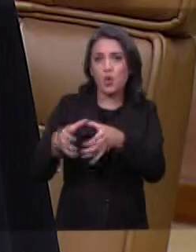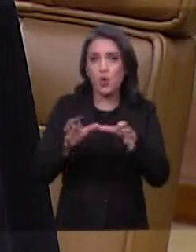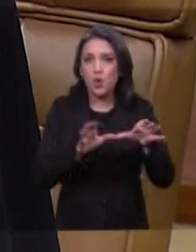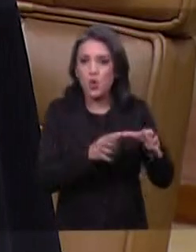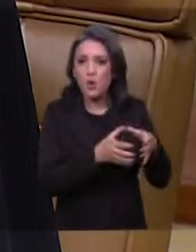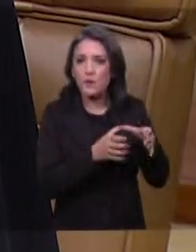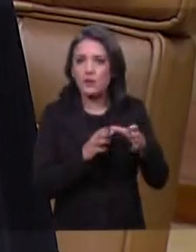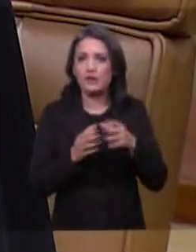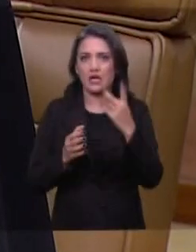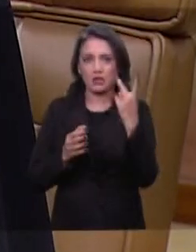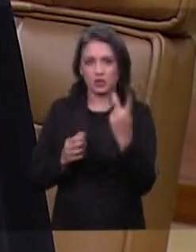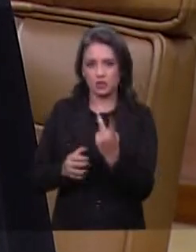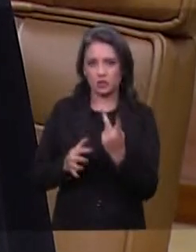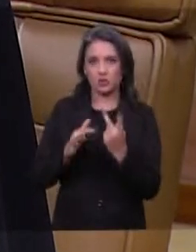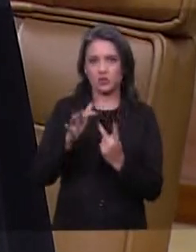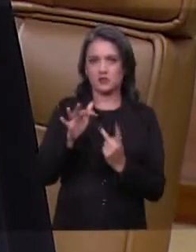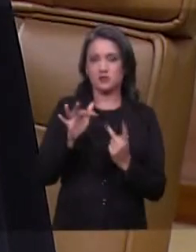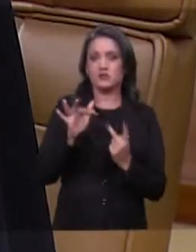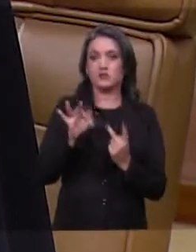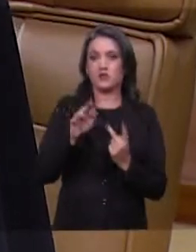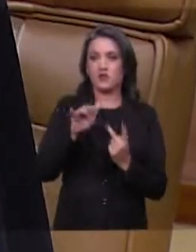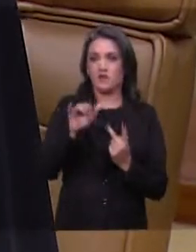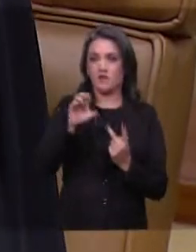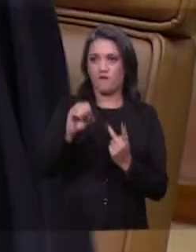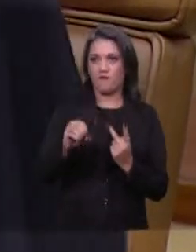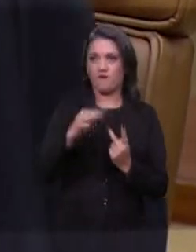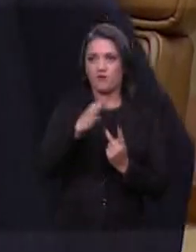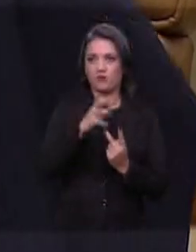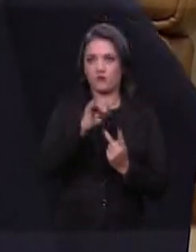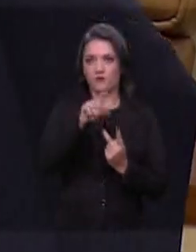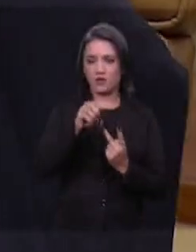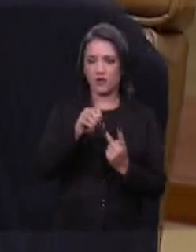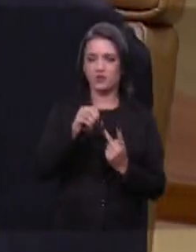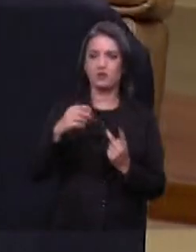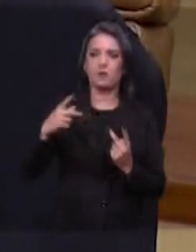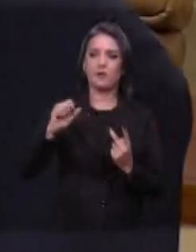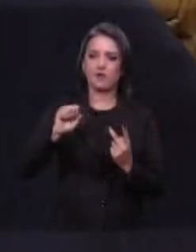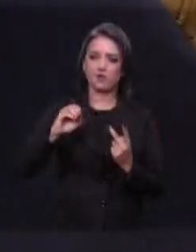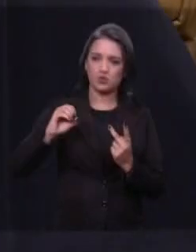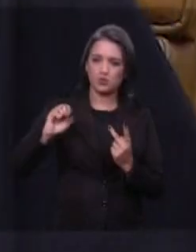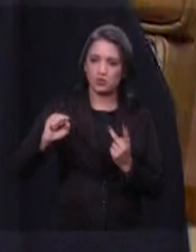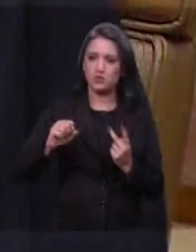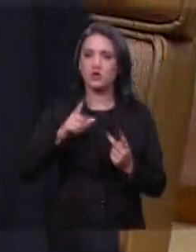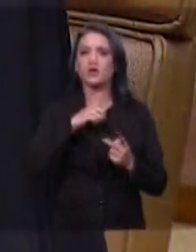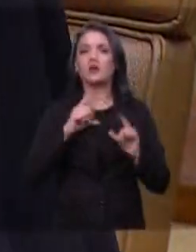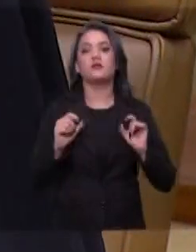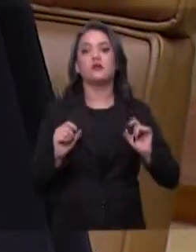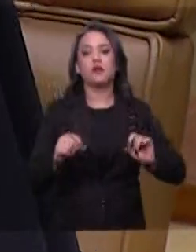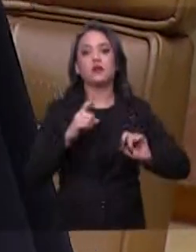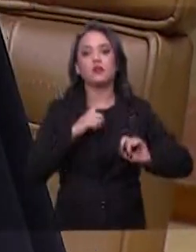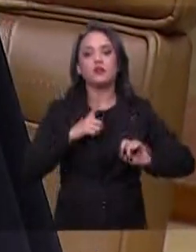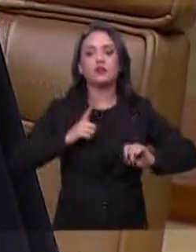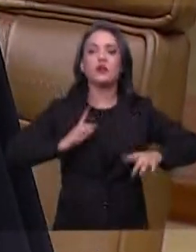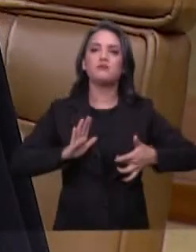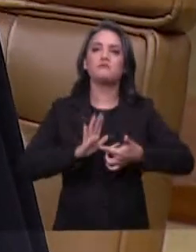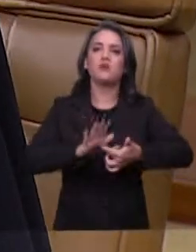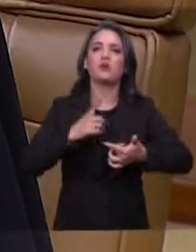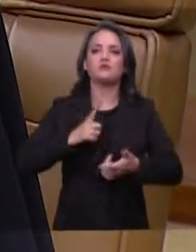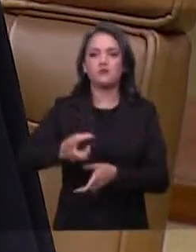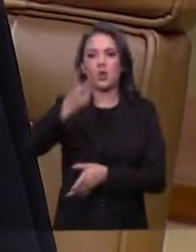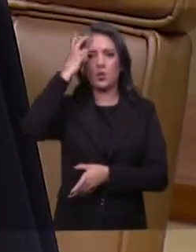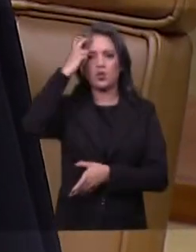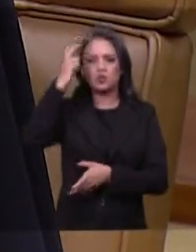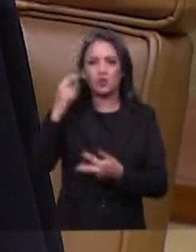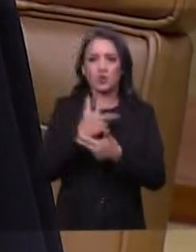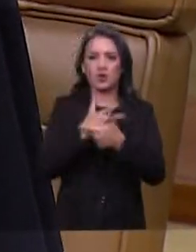fechos de passos, fere o direito constitucional à proteção e à promoção das manifestações culturais, assim